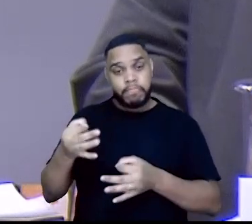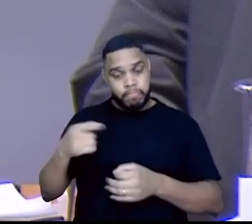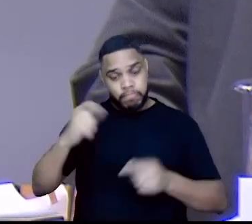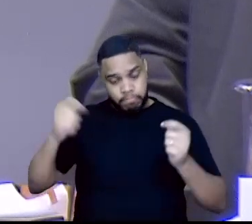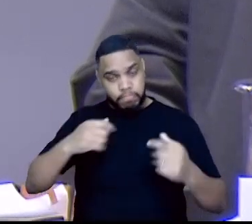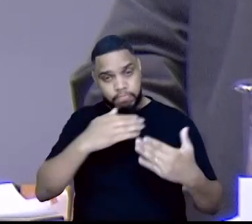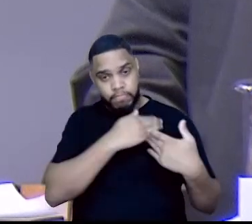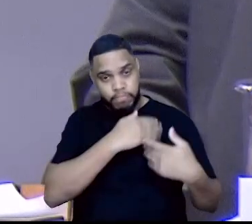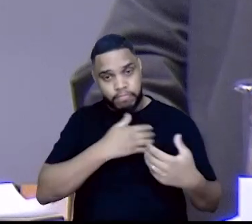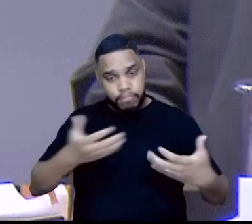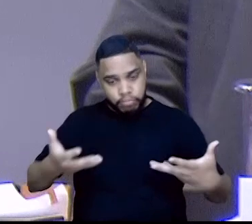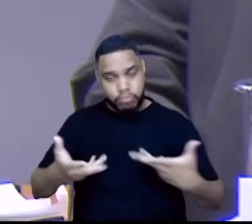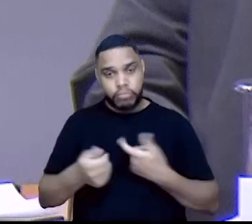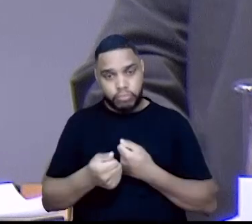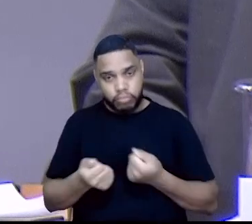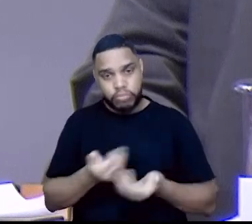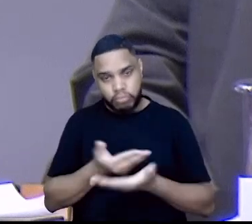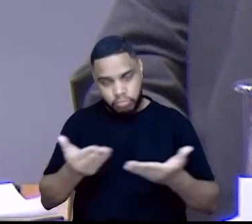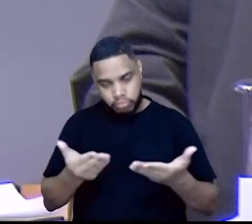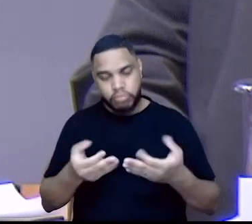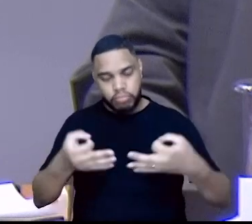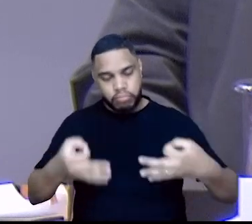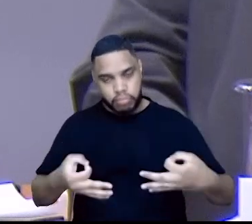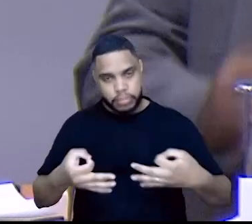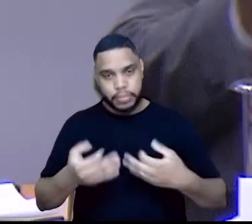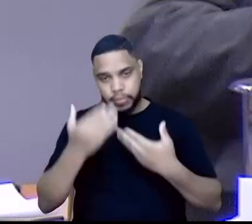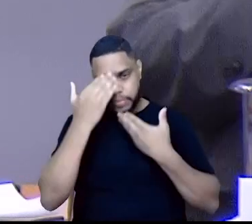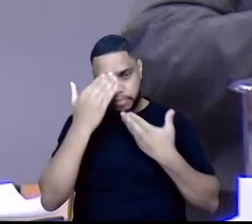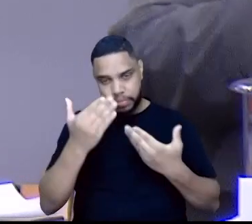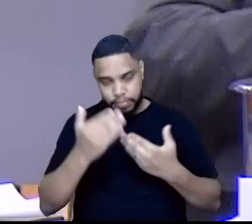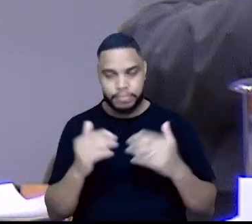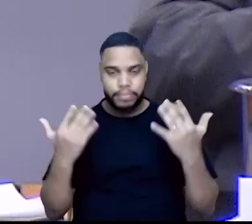de qualidade a tempo e a hora. Muito obrigado.